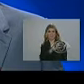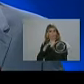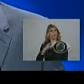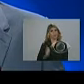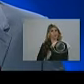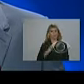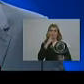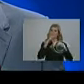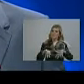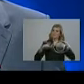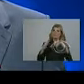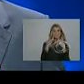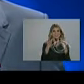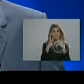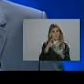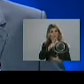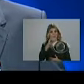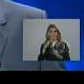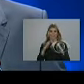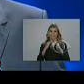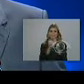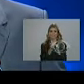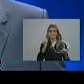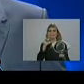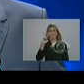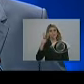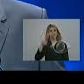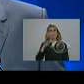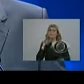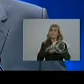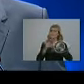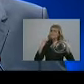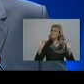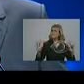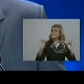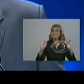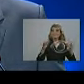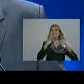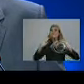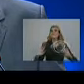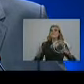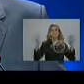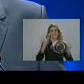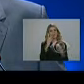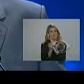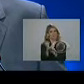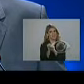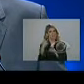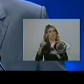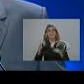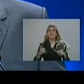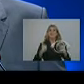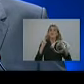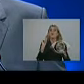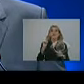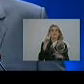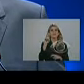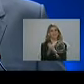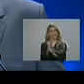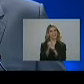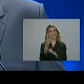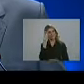do palco do Teatro Oi Casagrande, no Leblon, que vive uma noite especial, já que faz aniversário. São 50 anos contribuindo para a